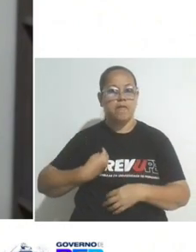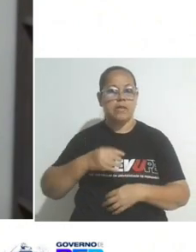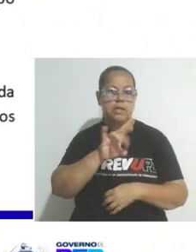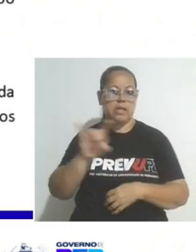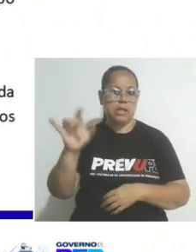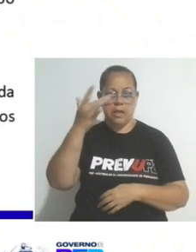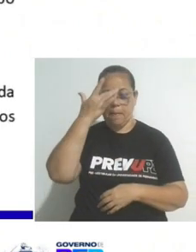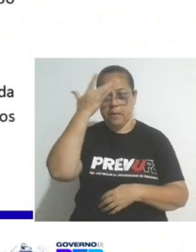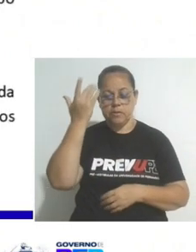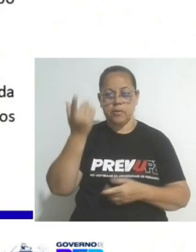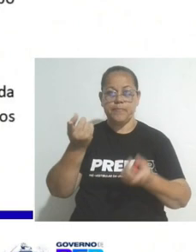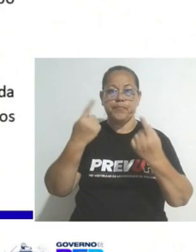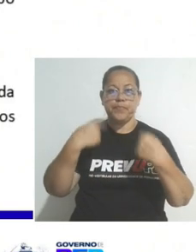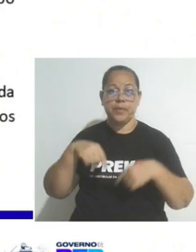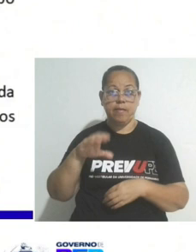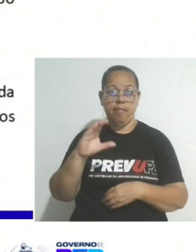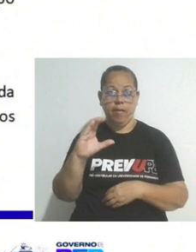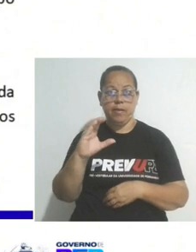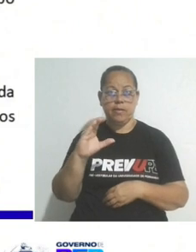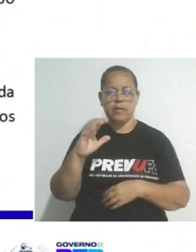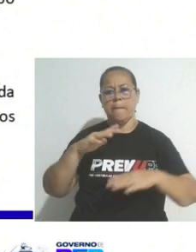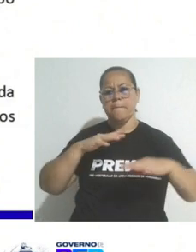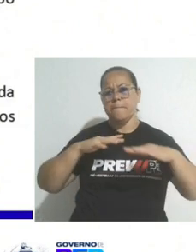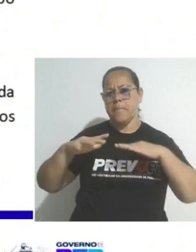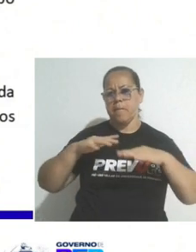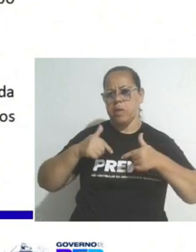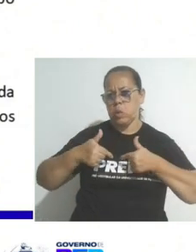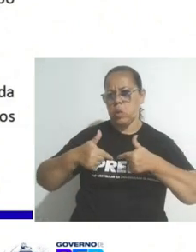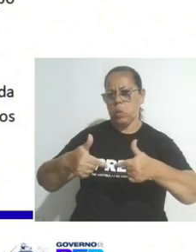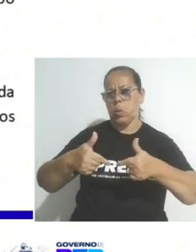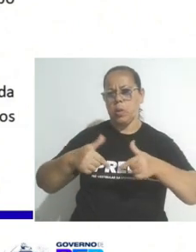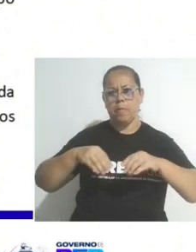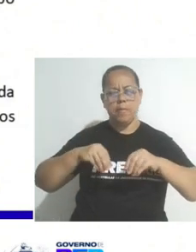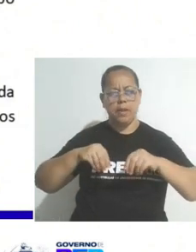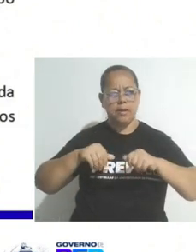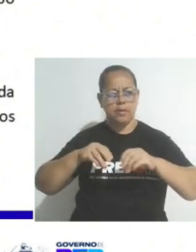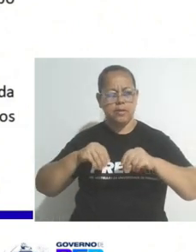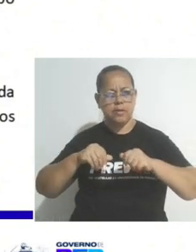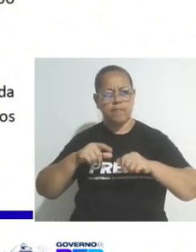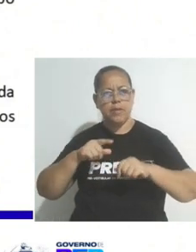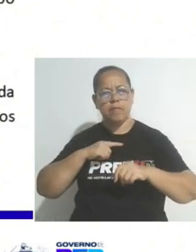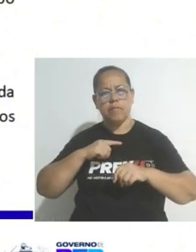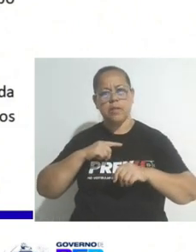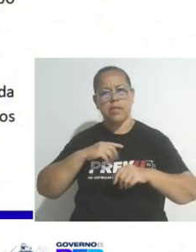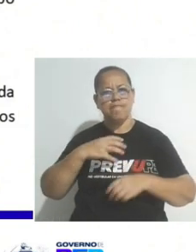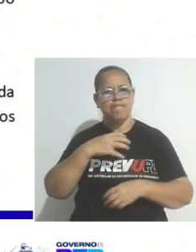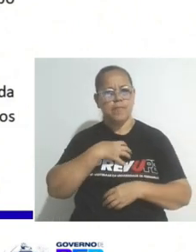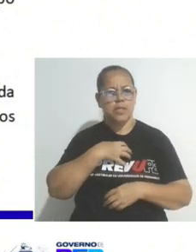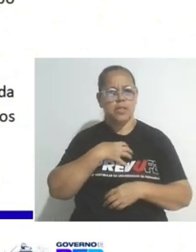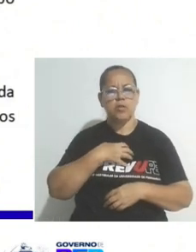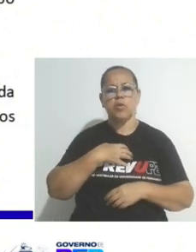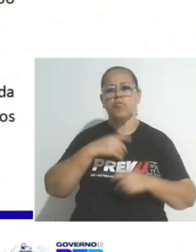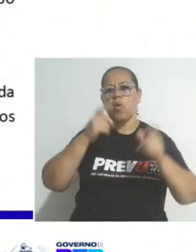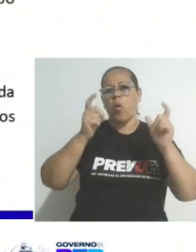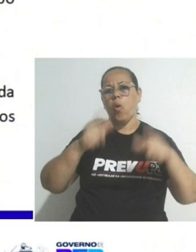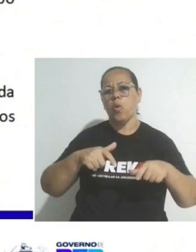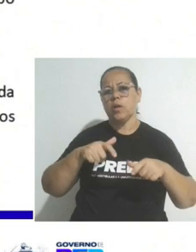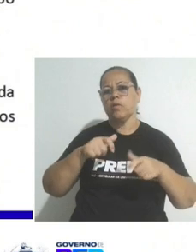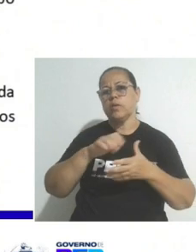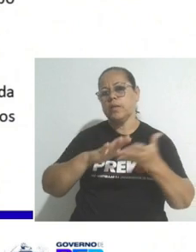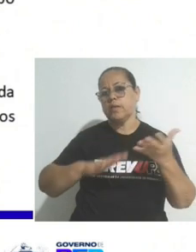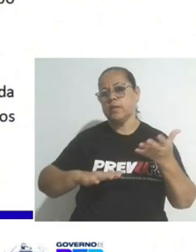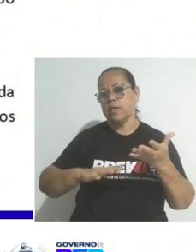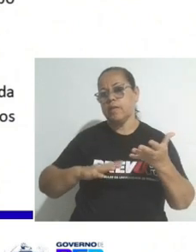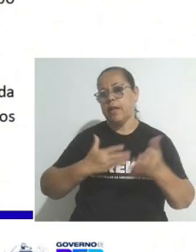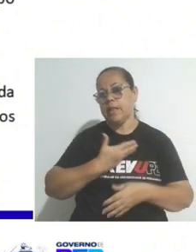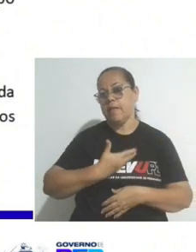sujeitos letra C movimentos movimentos de luta pela terra só fazem sentido em espaços onde a atividade política